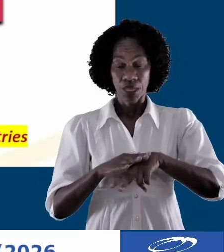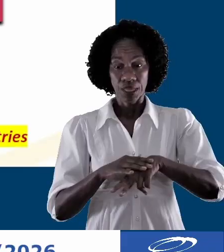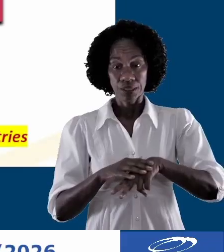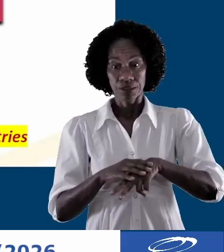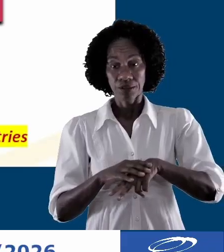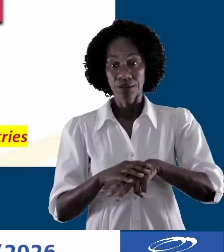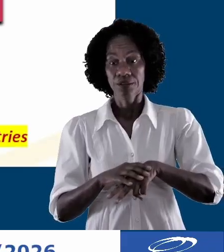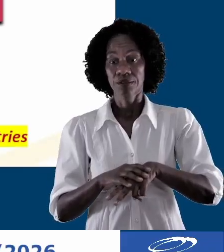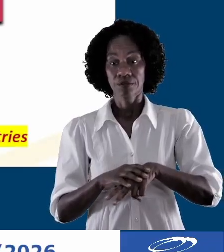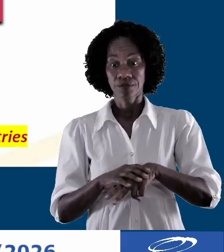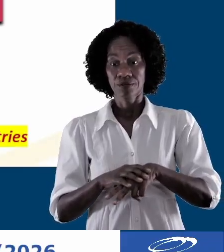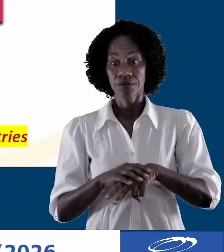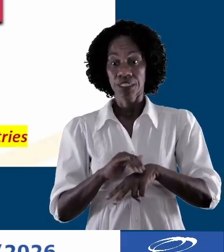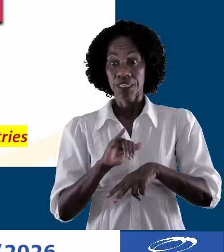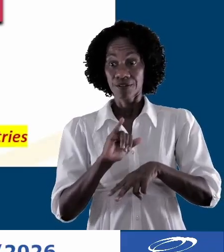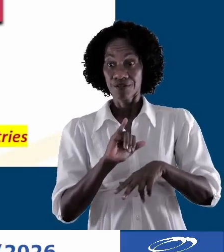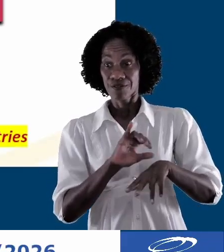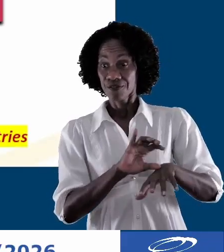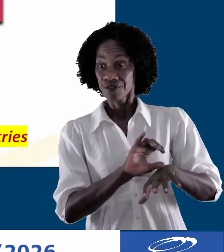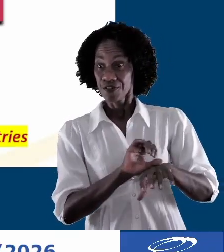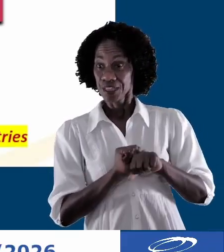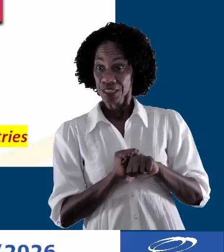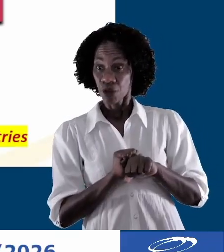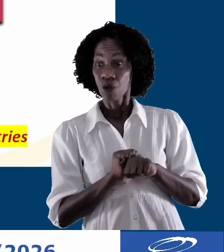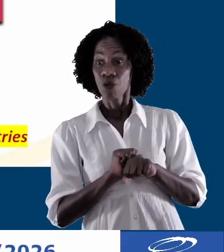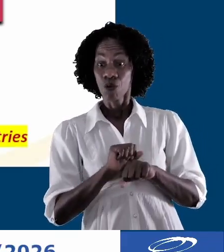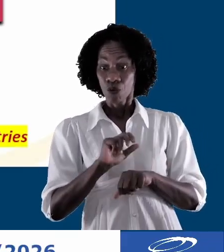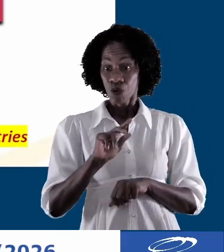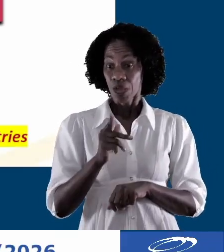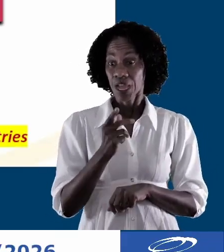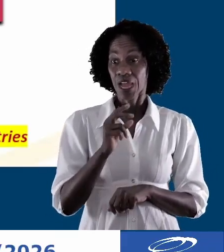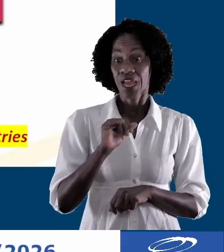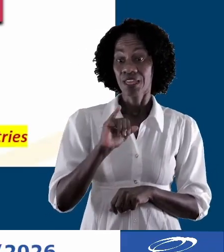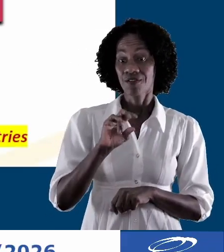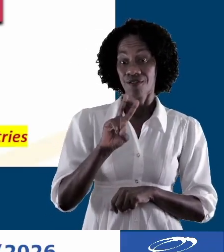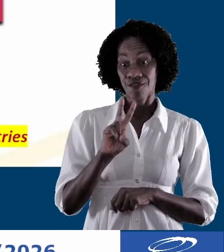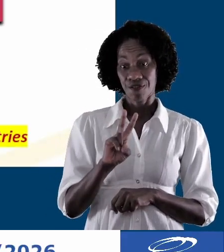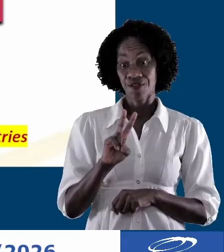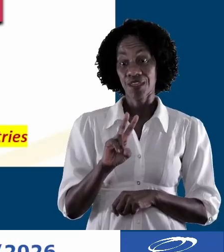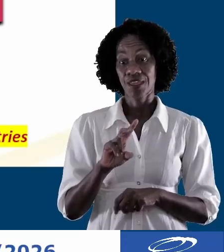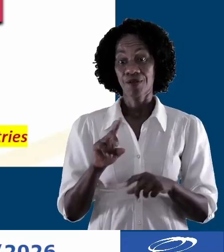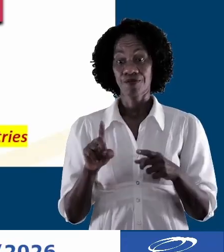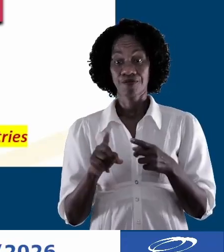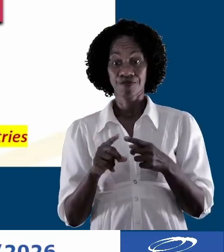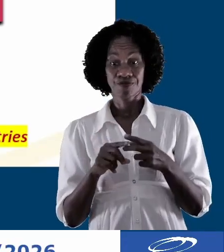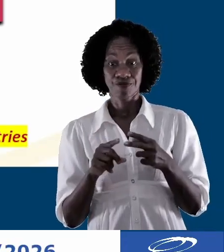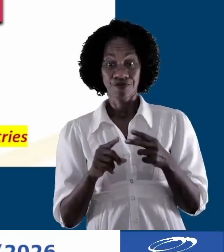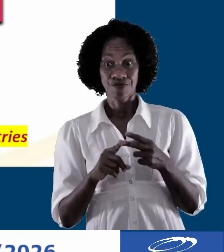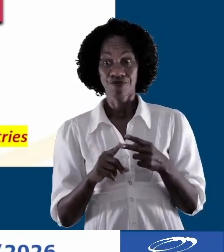a co-infecção com HIV, que aumenta muito a chance do indivíduo desenvolver tuberculose, a resistência, as crises